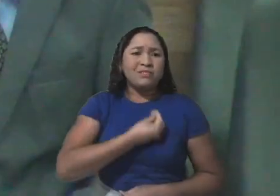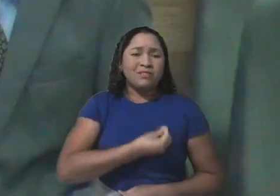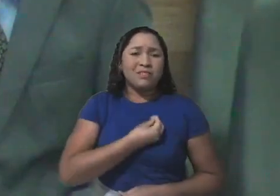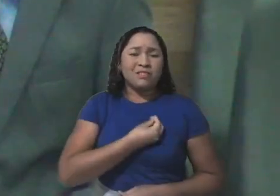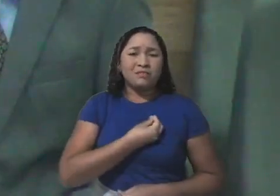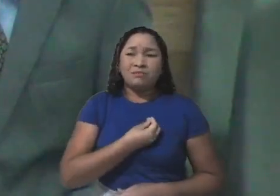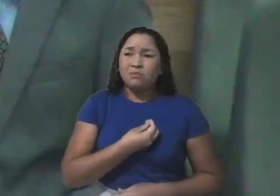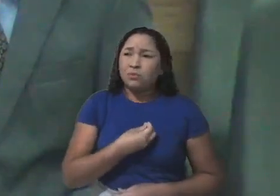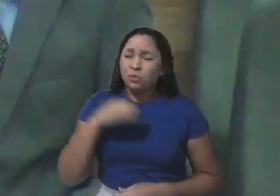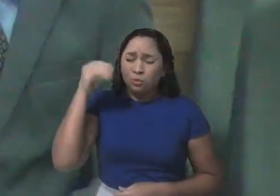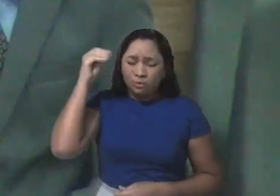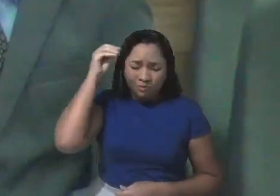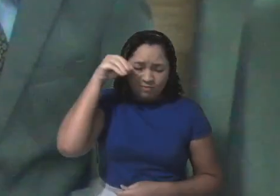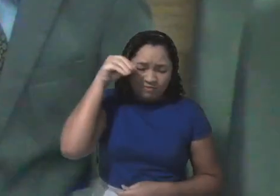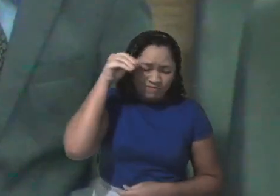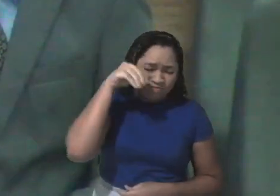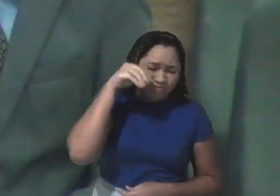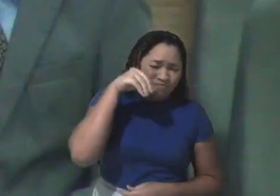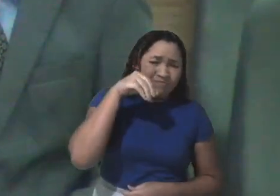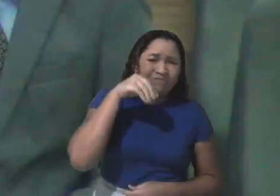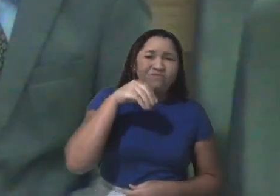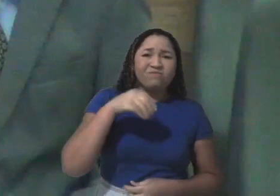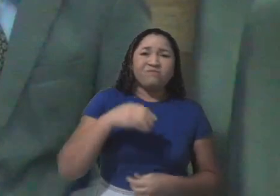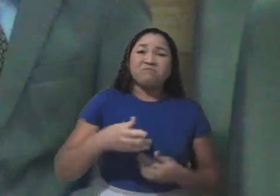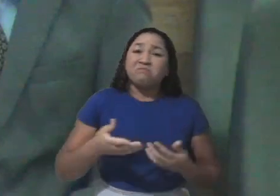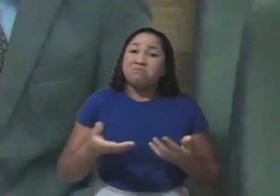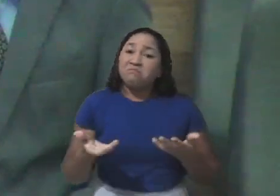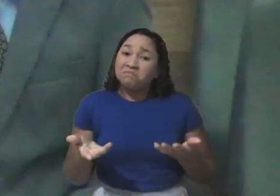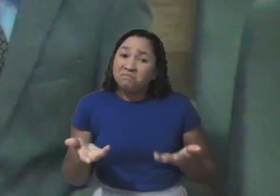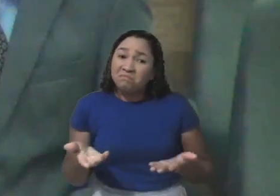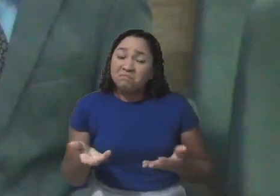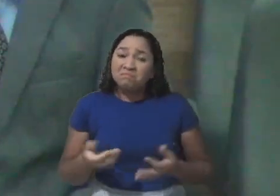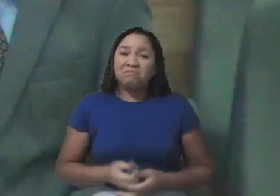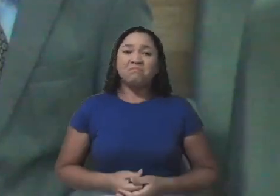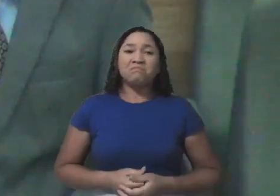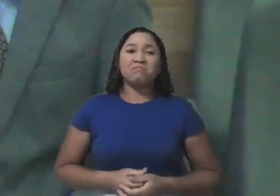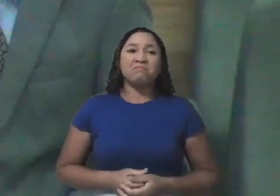quê? Efésios, agora sim,